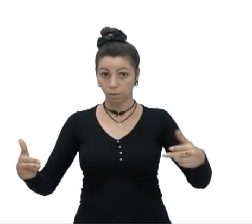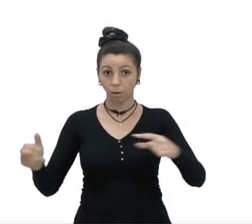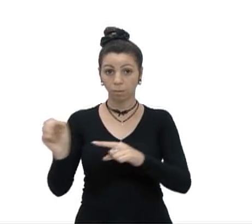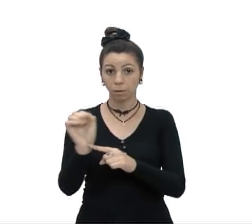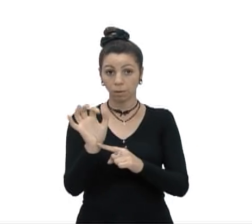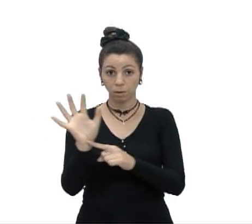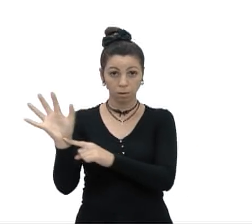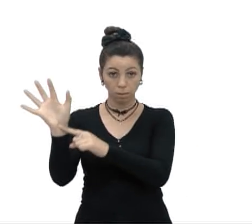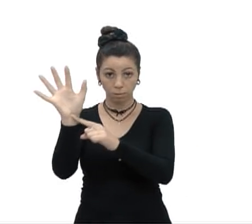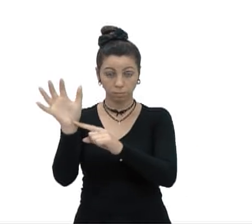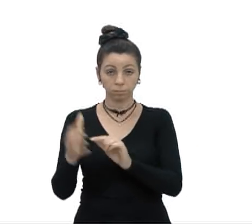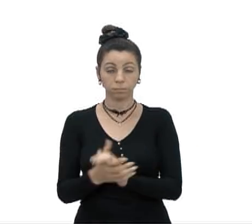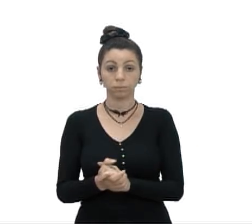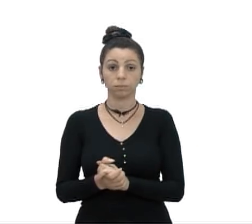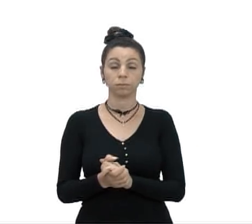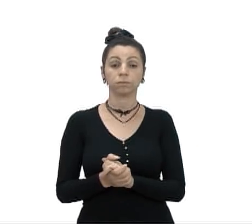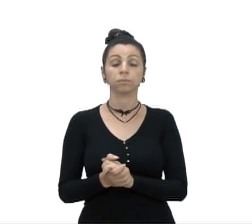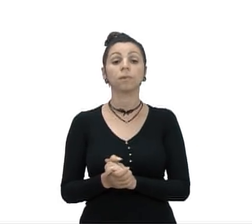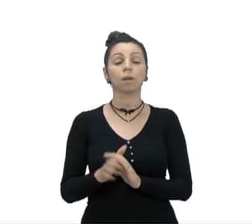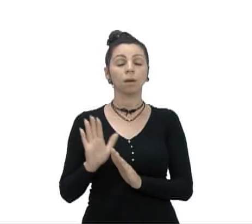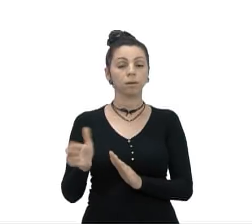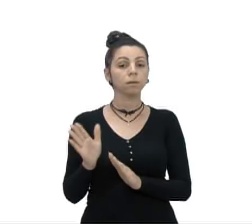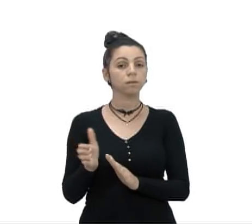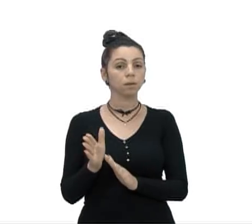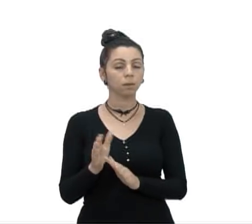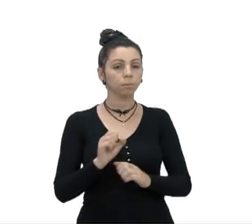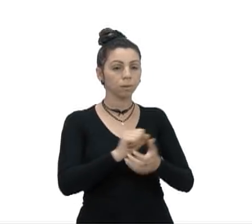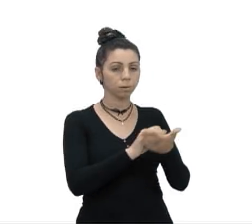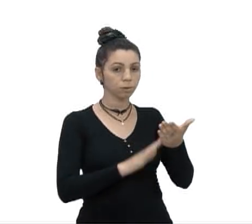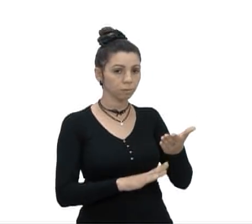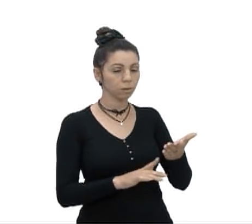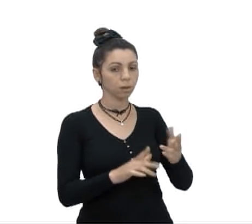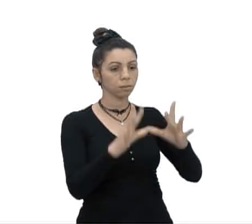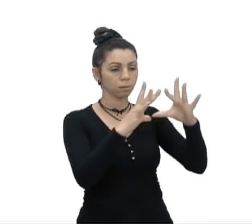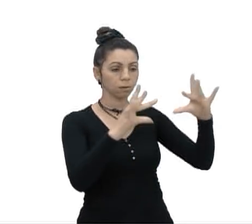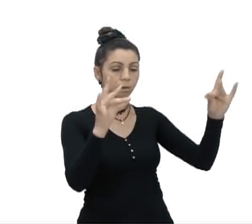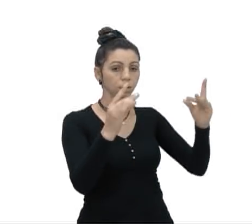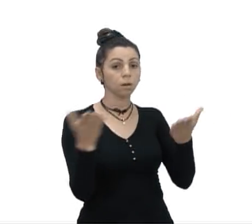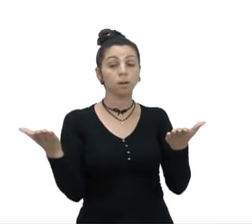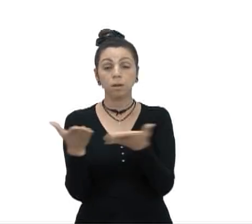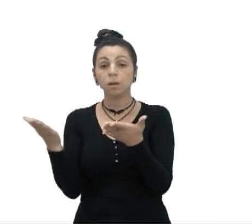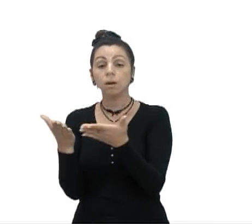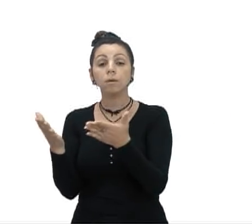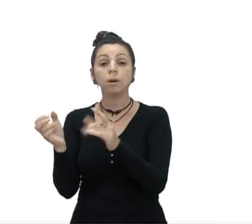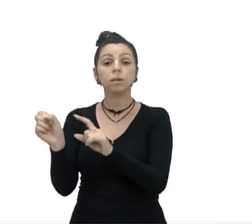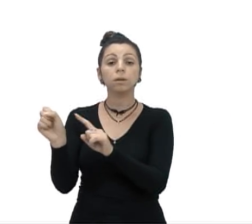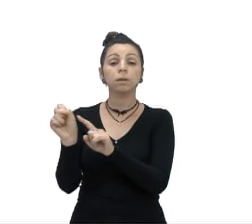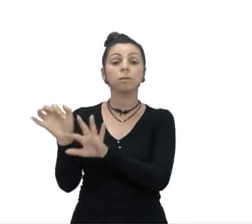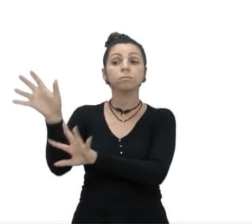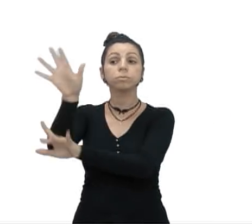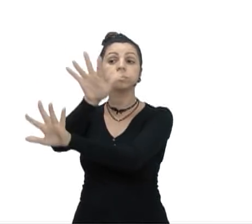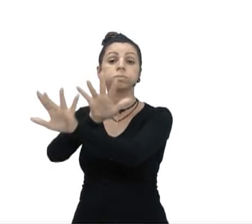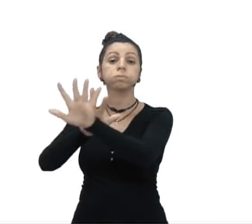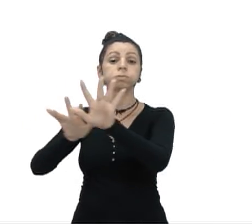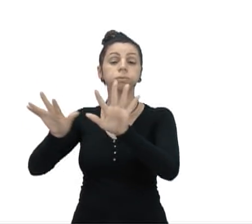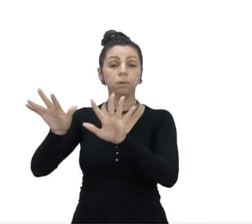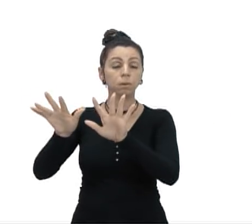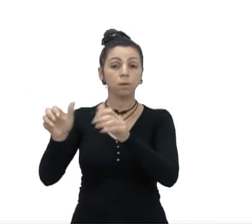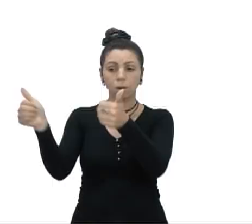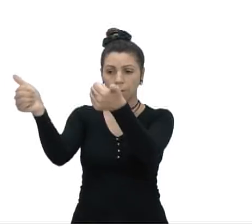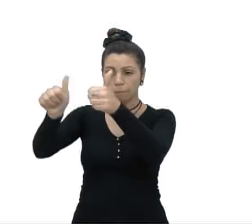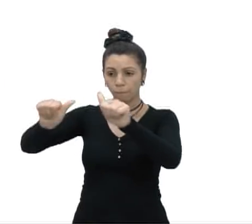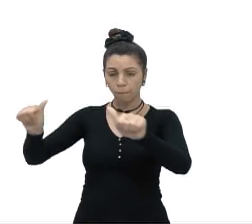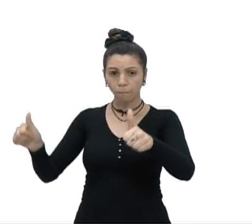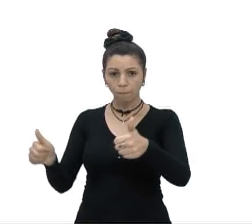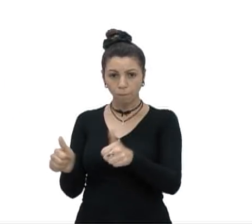fez um exercício desse sobre o líquido. E agora no estado gasoso? Será que a forma e o volume são